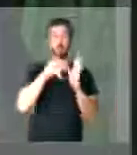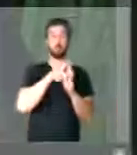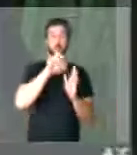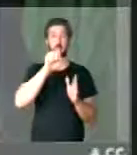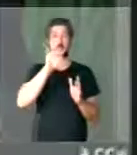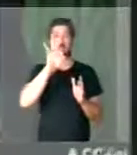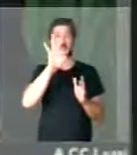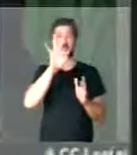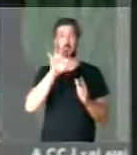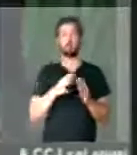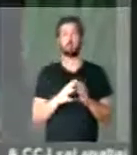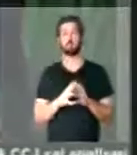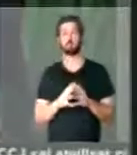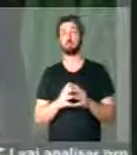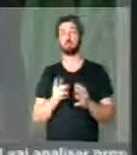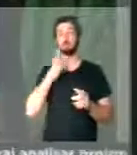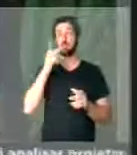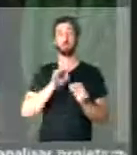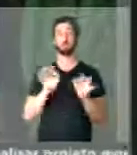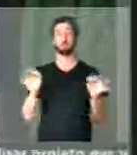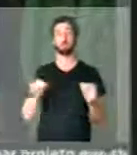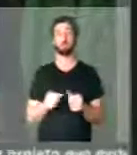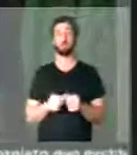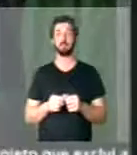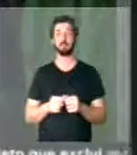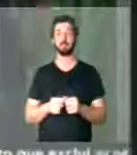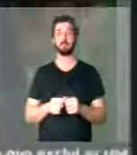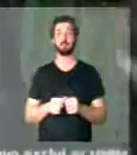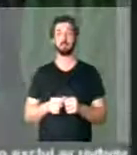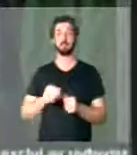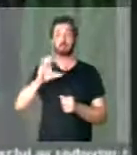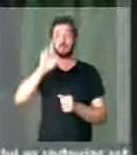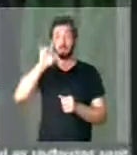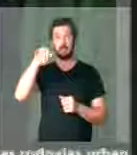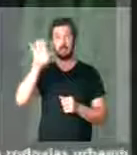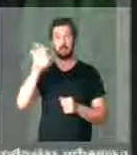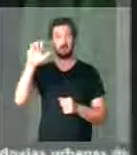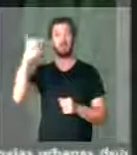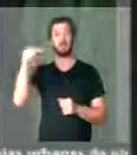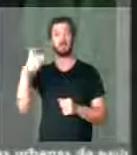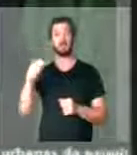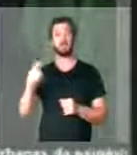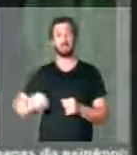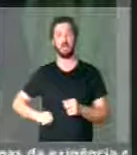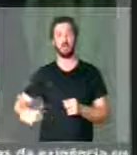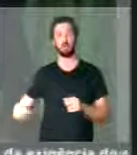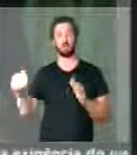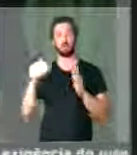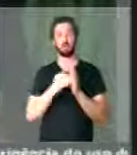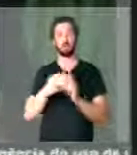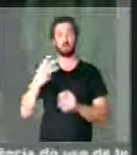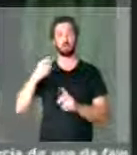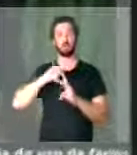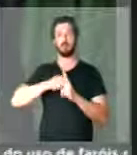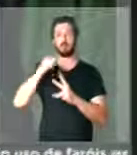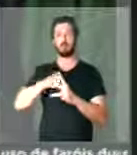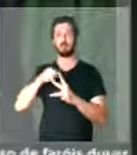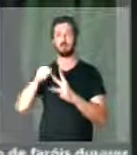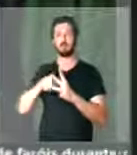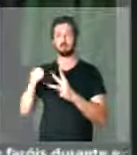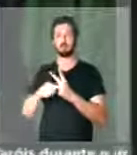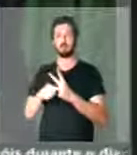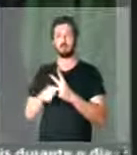federal disse simplesmente que não haveria crime de aborto até o terceiro mês de